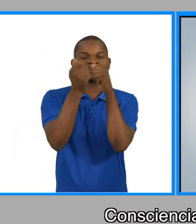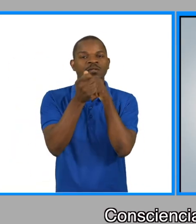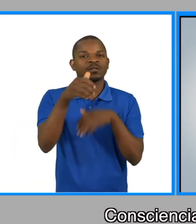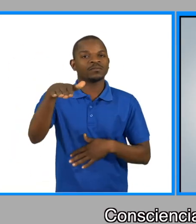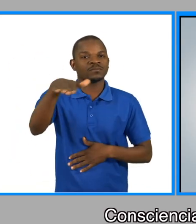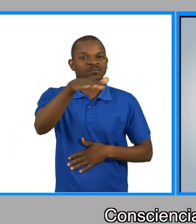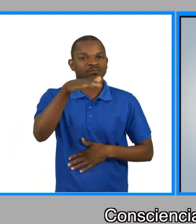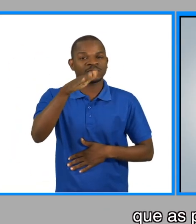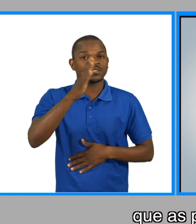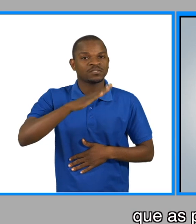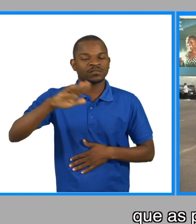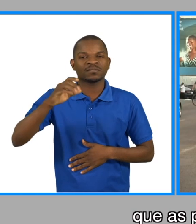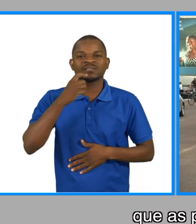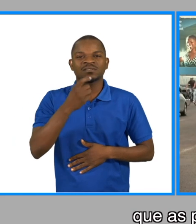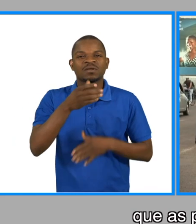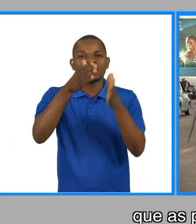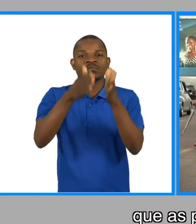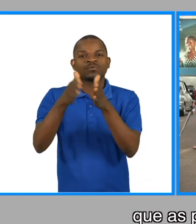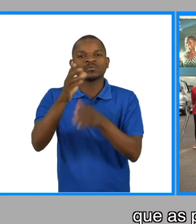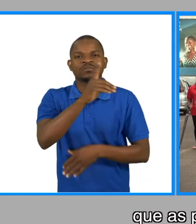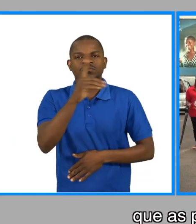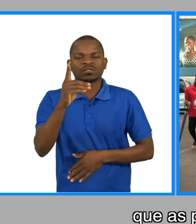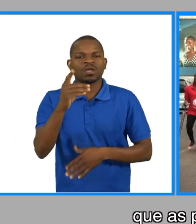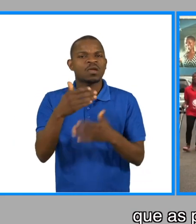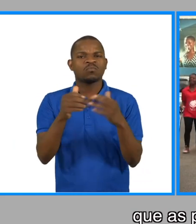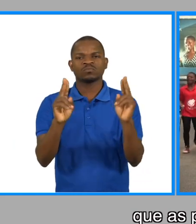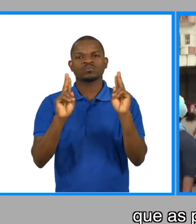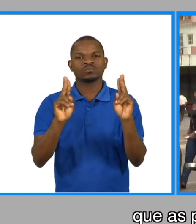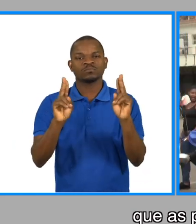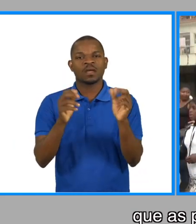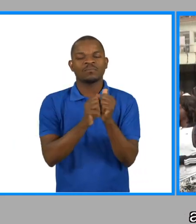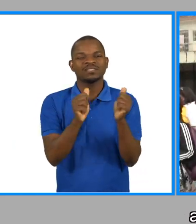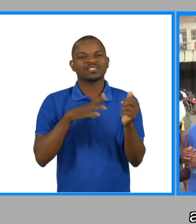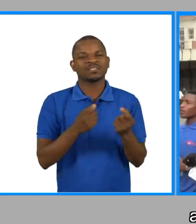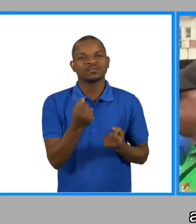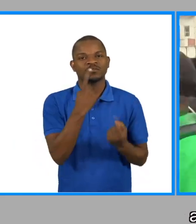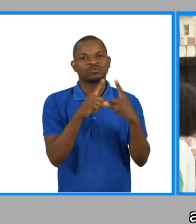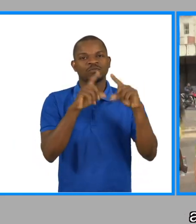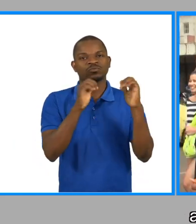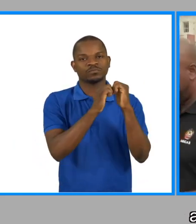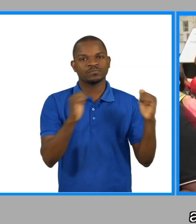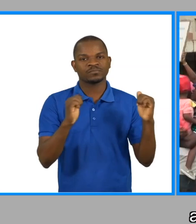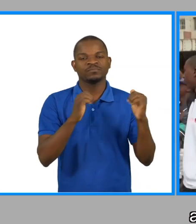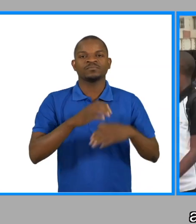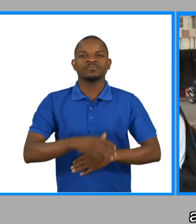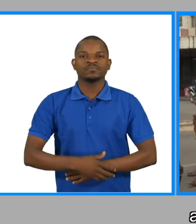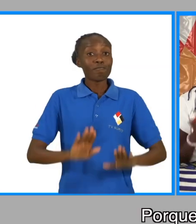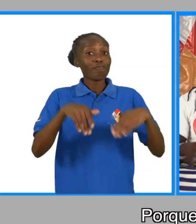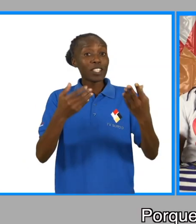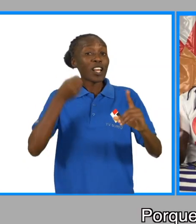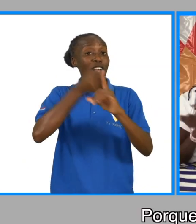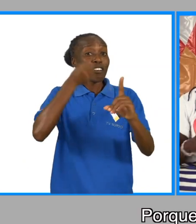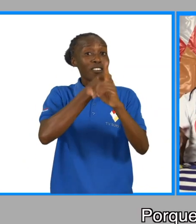a sociedade em geral. Que as pessoas com deficiência são pessoas normais e apenas requerem alguns toques especiais.